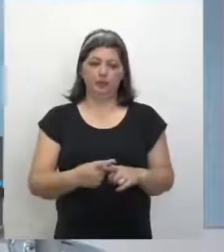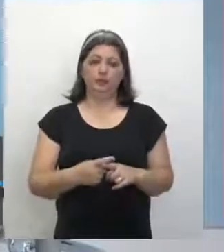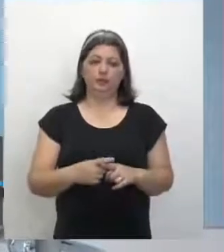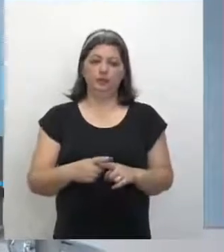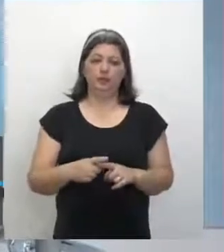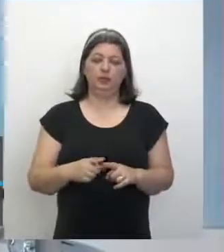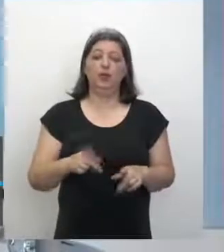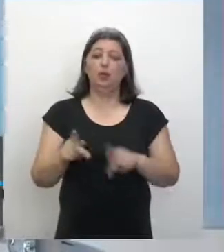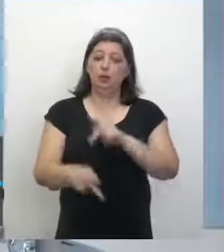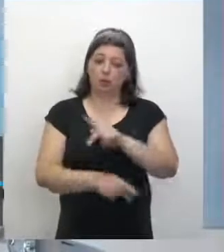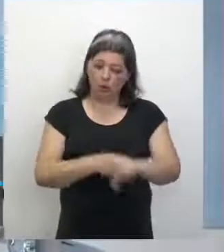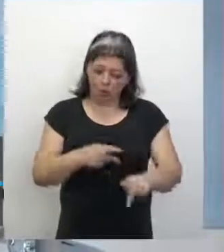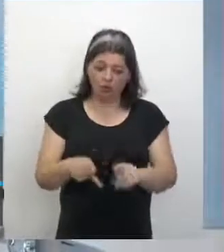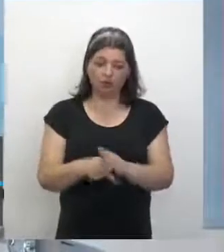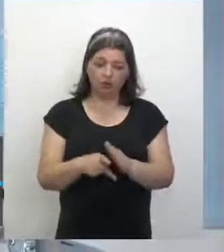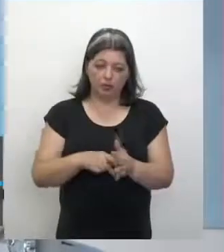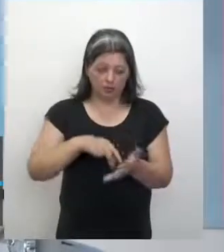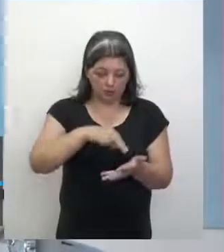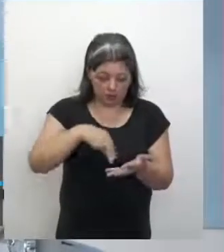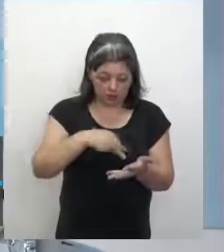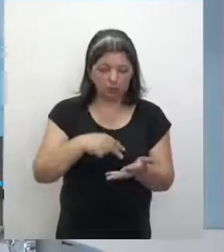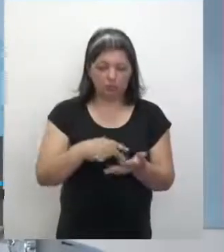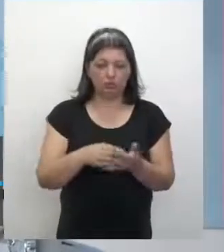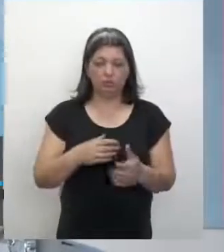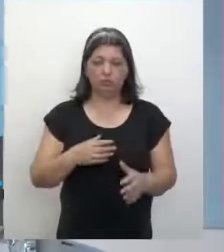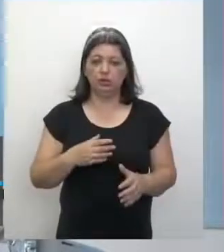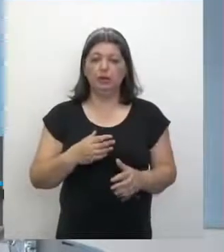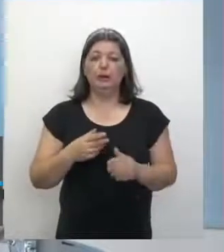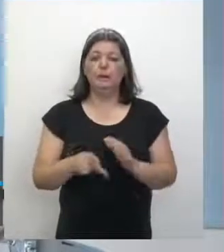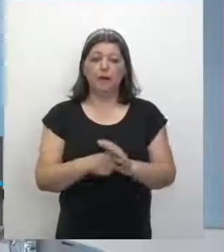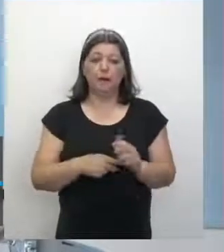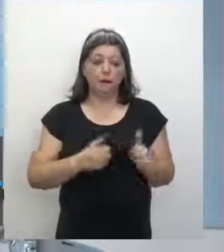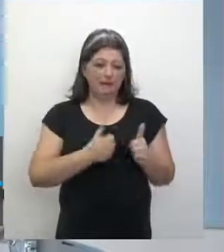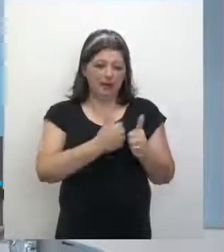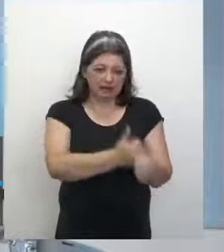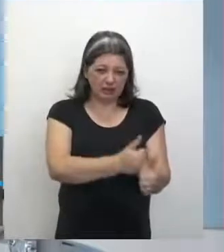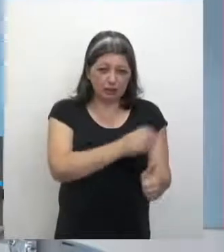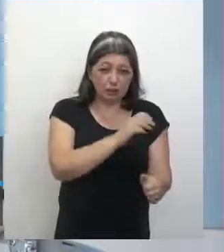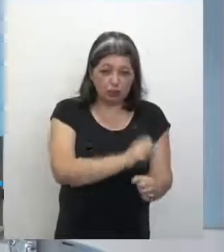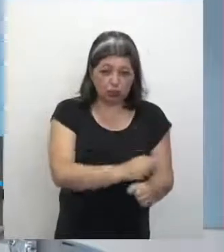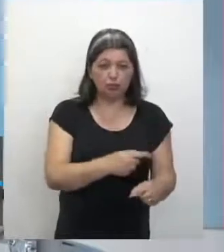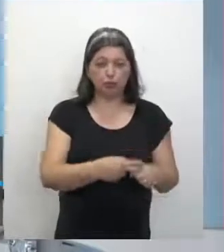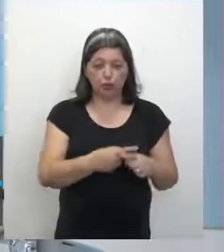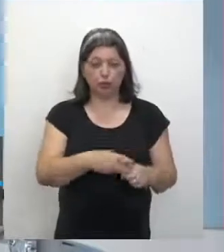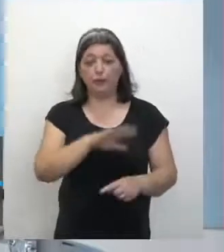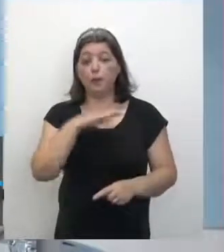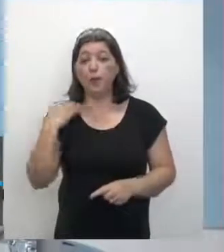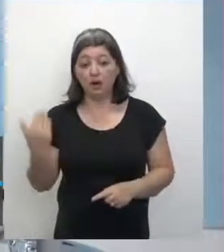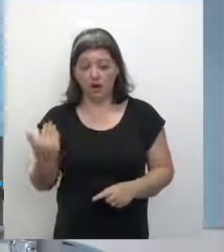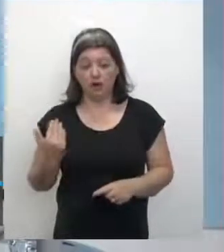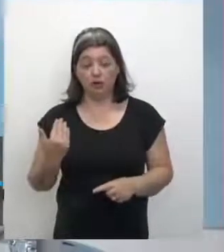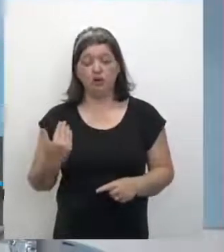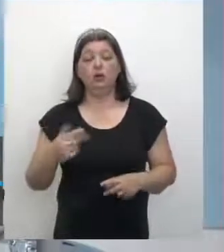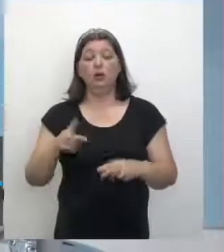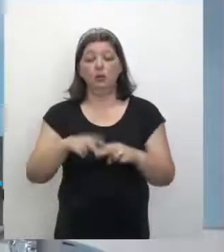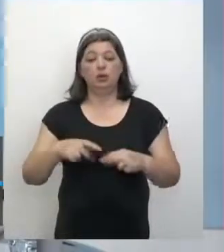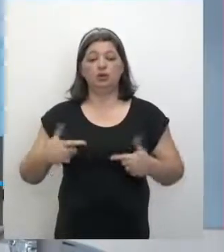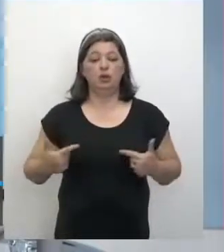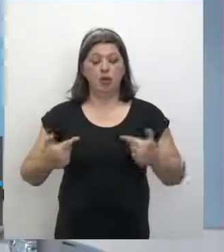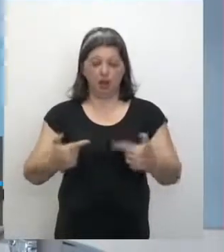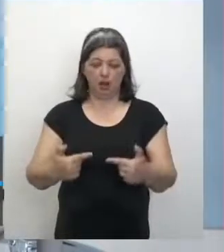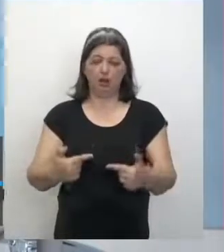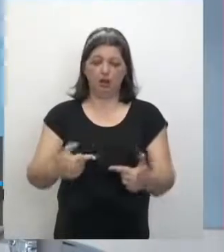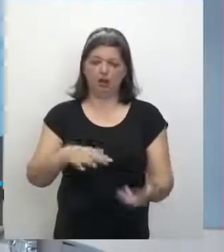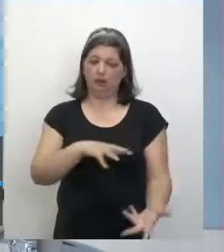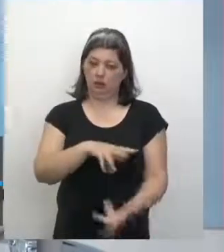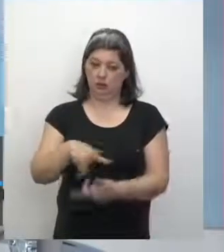alvo de perseguição dos nazistas na Segunda Guerra Mundial, e muitos deles perderam a vida em campos de concentração e de extermínio que, né, foram